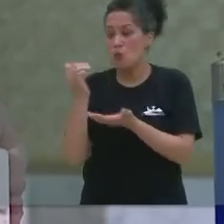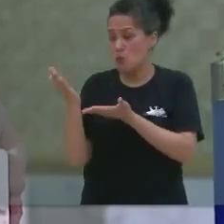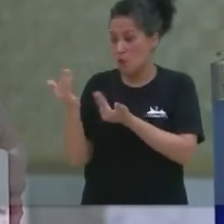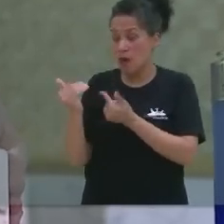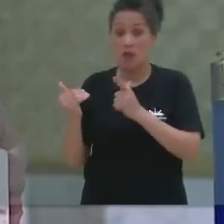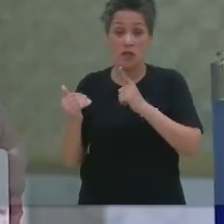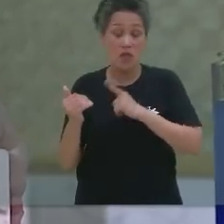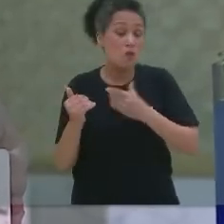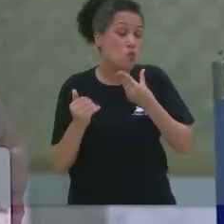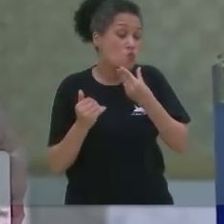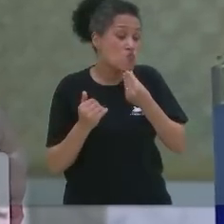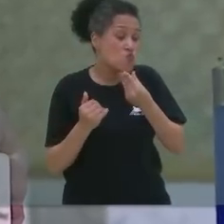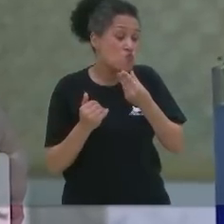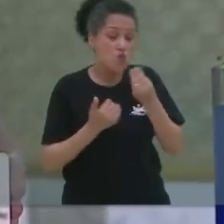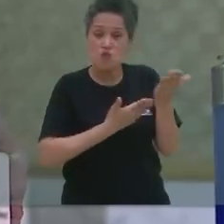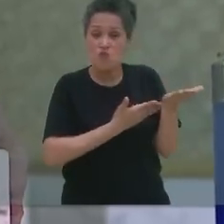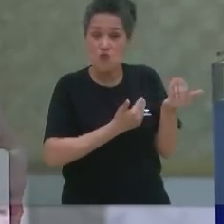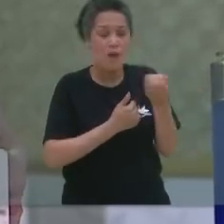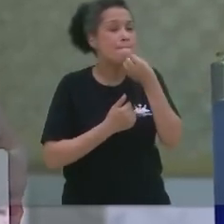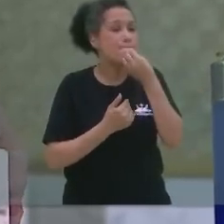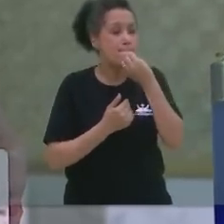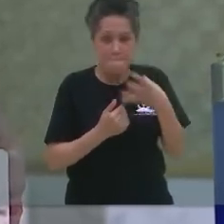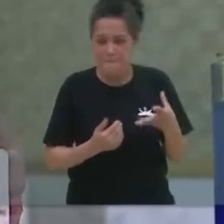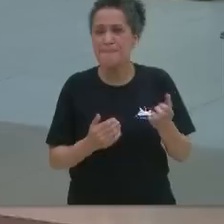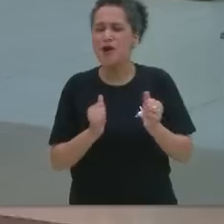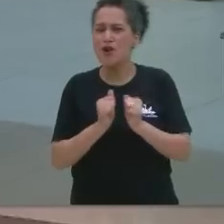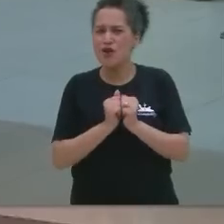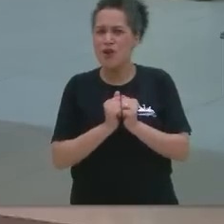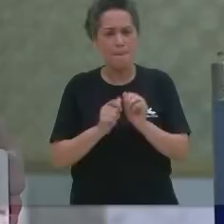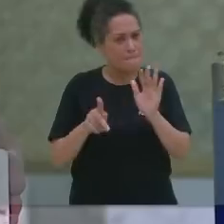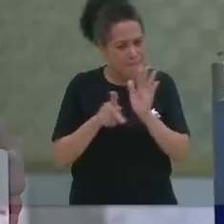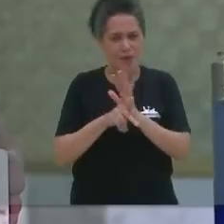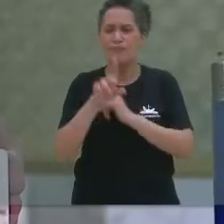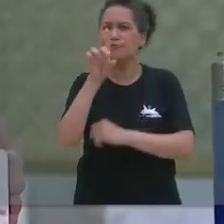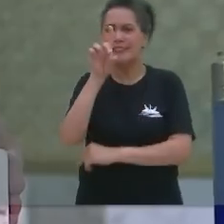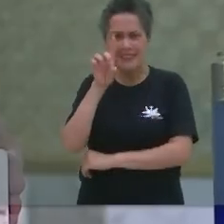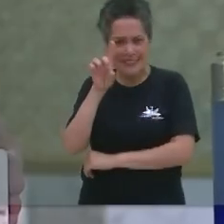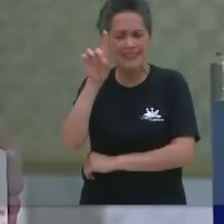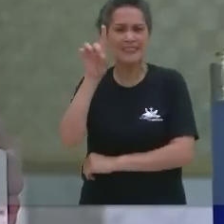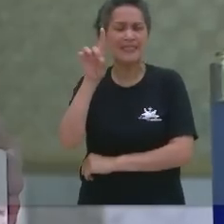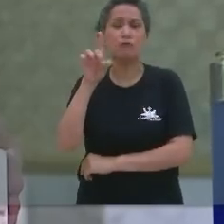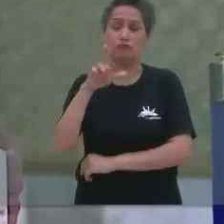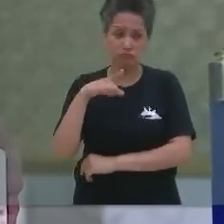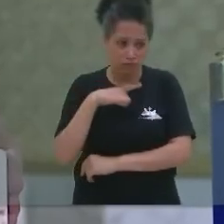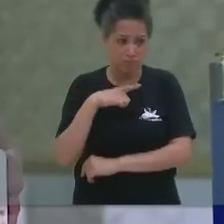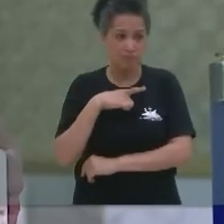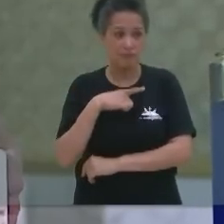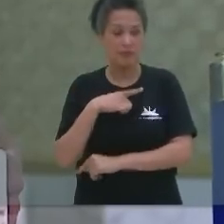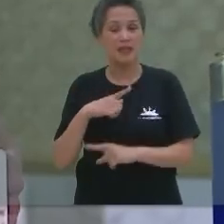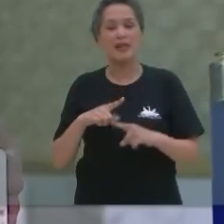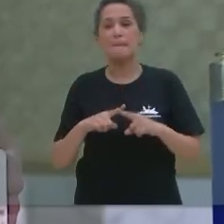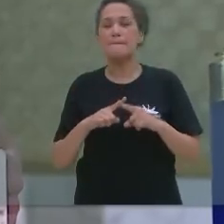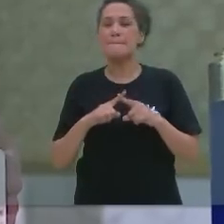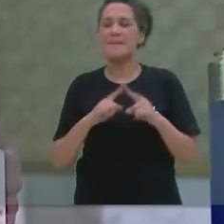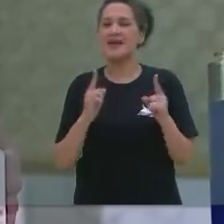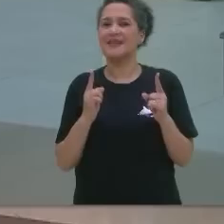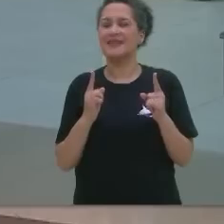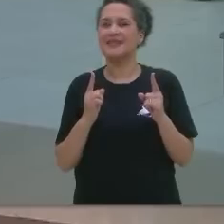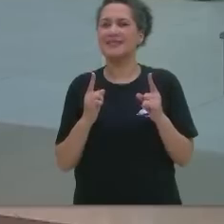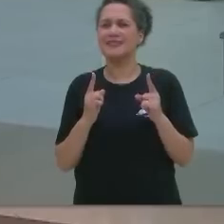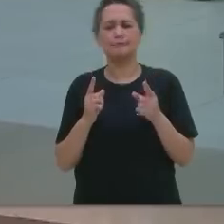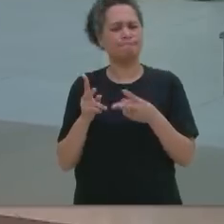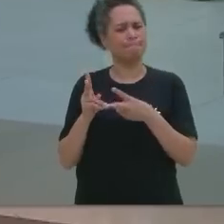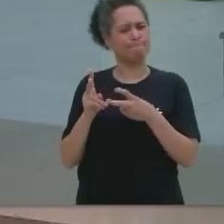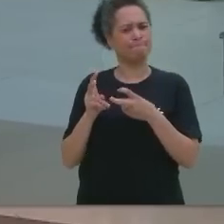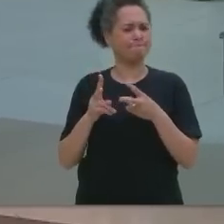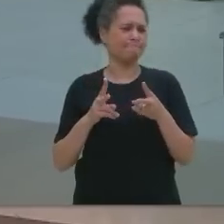bom, um homem de Deus, uma mulher de Deus, mas por não estar percebendo